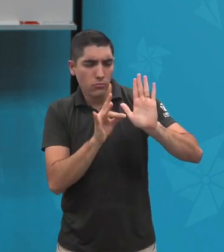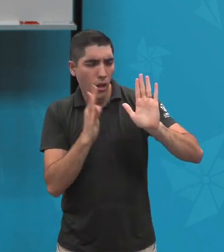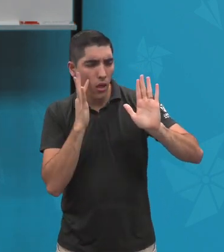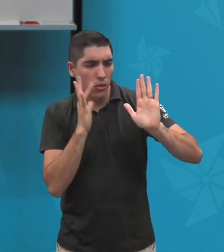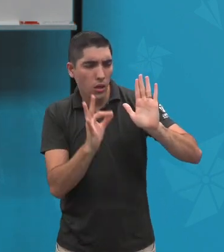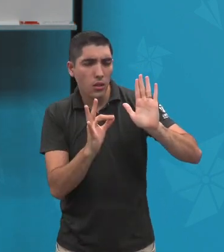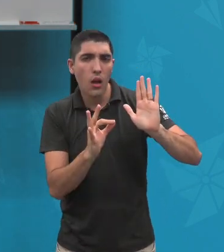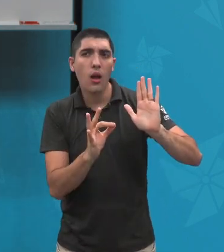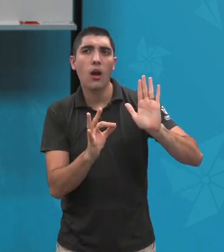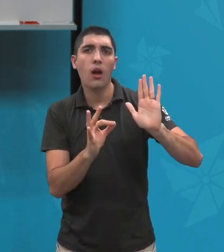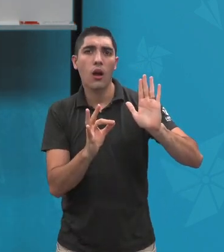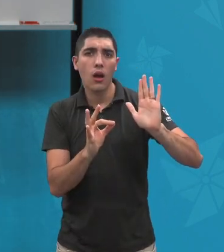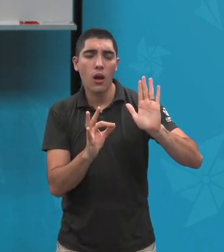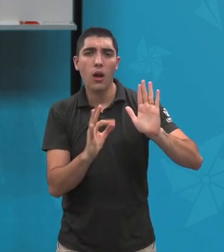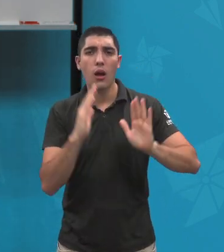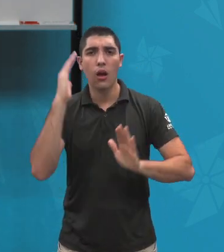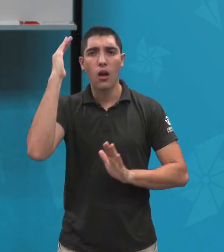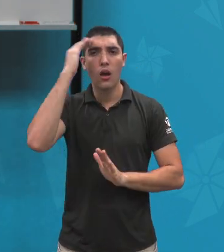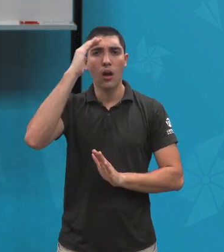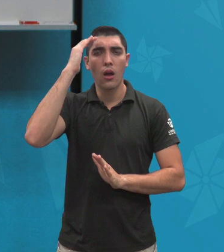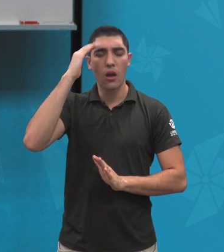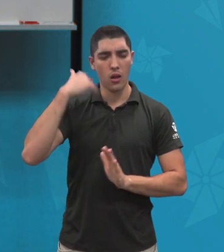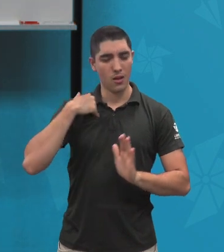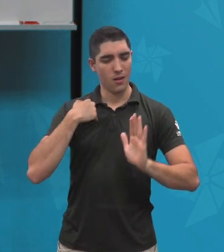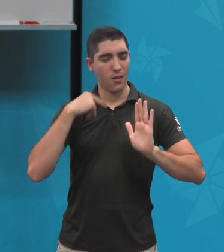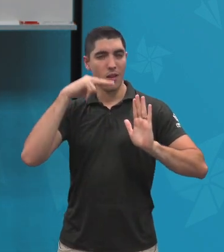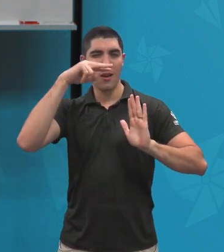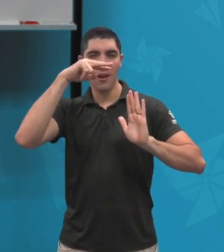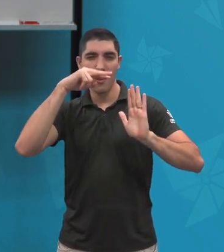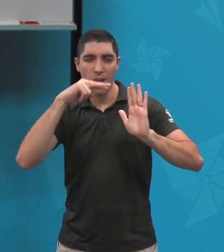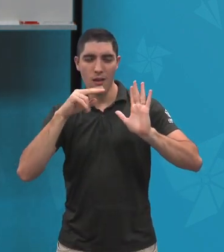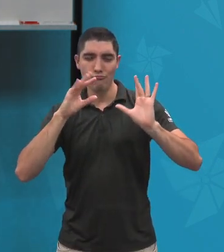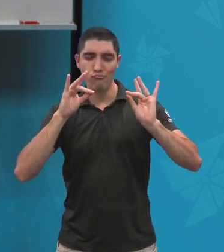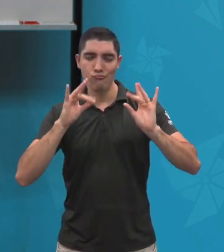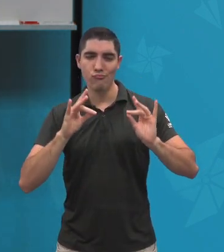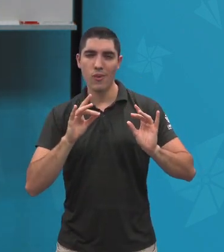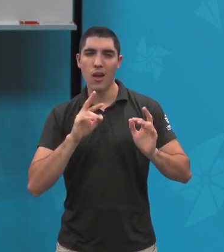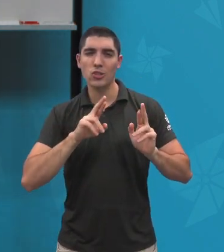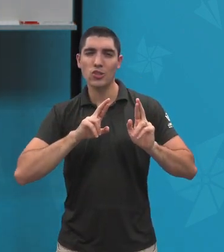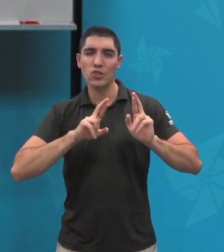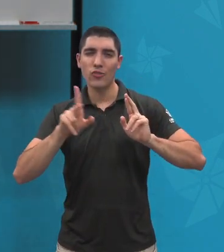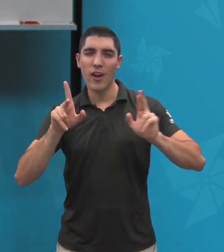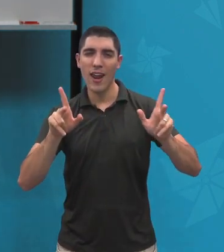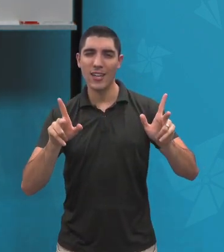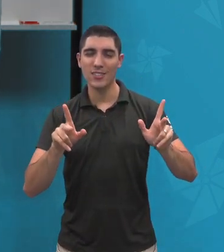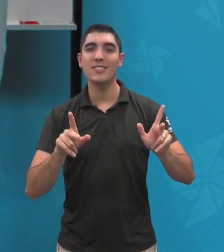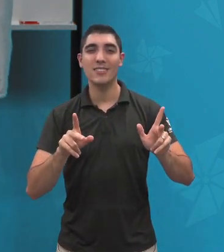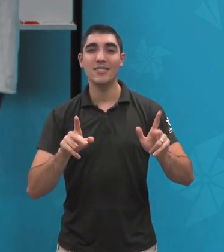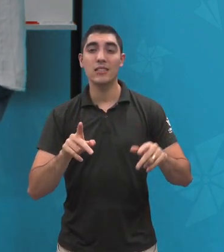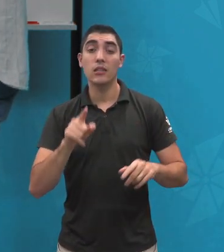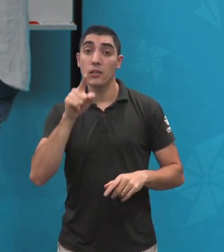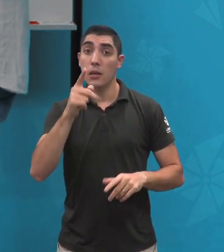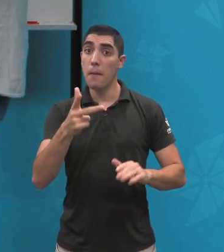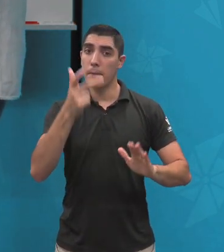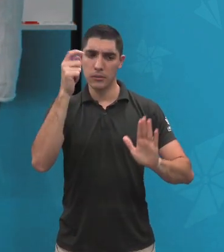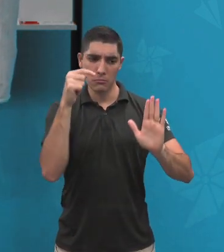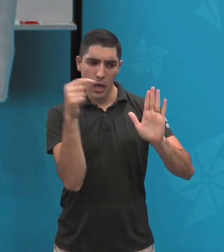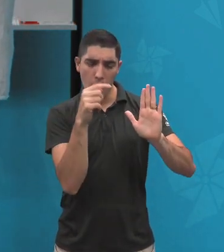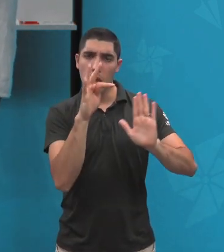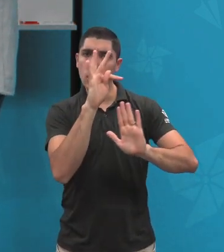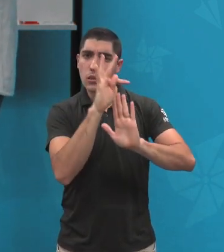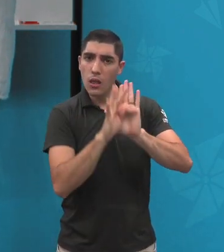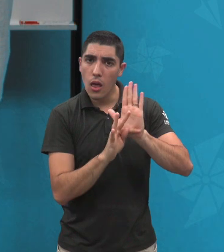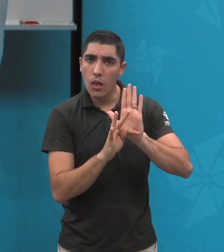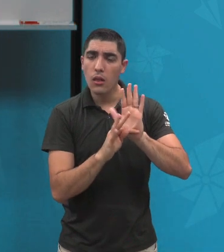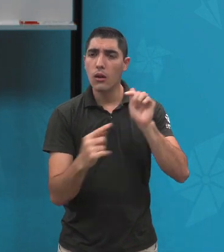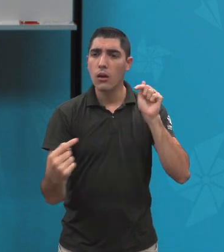a pouco a gente vai refinando a nossa capacidade de ler e vai percebendo como é que esse texto